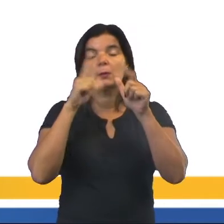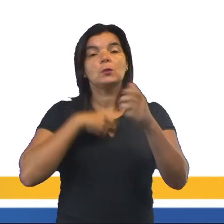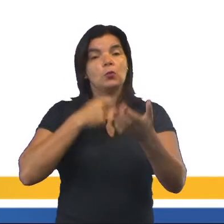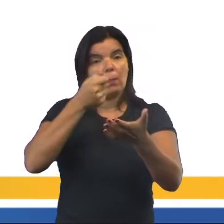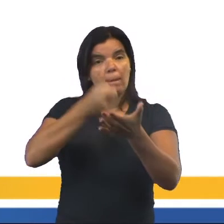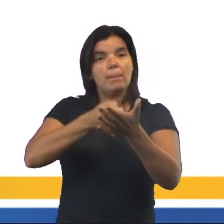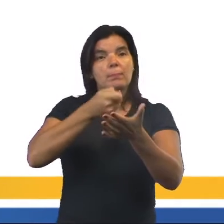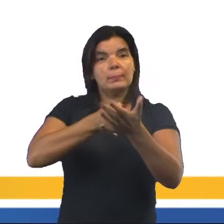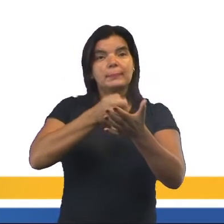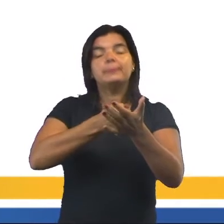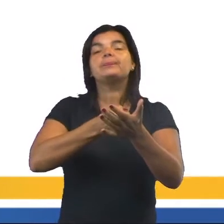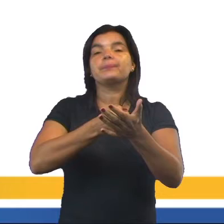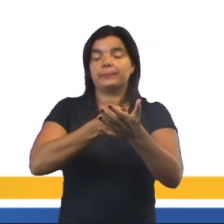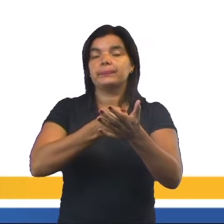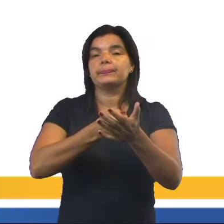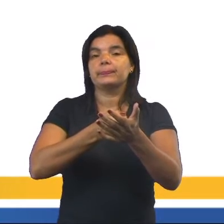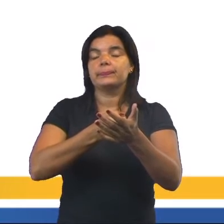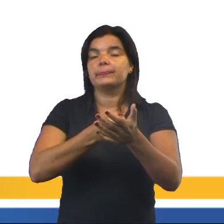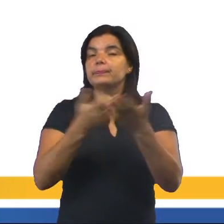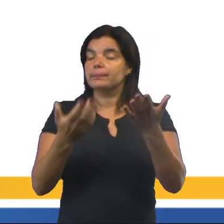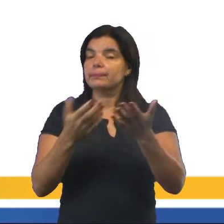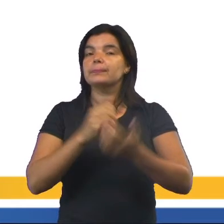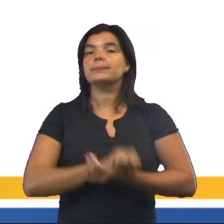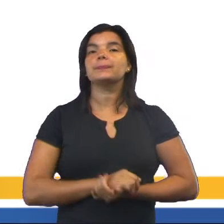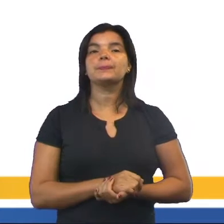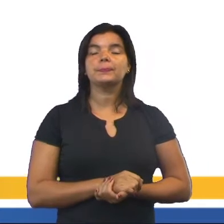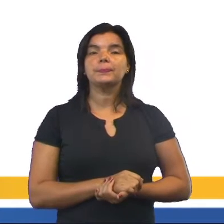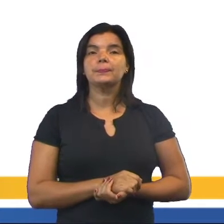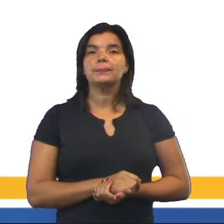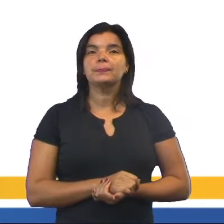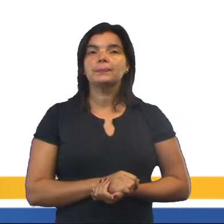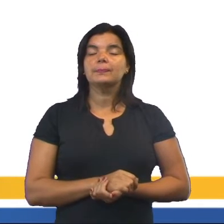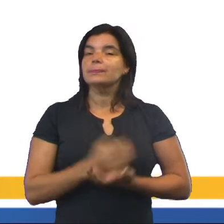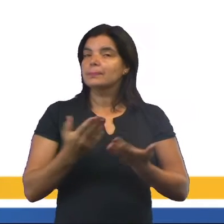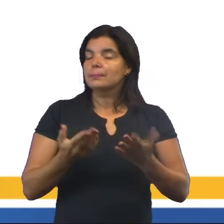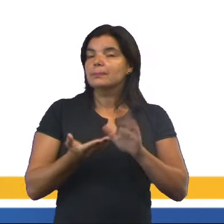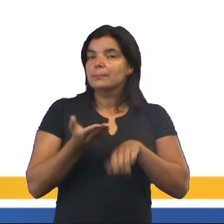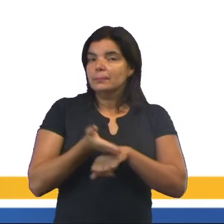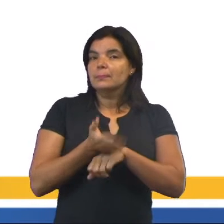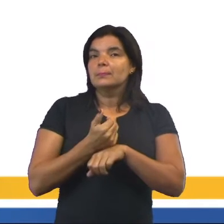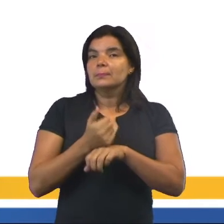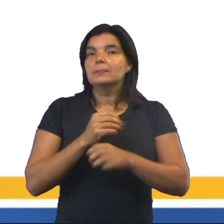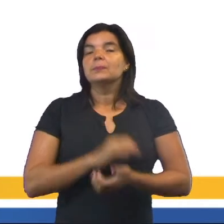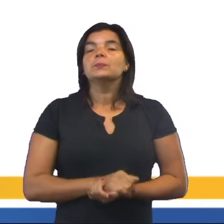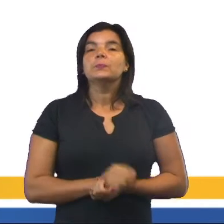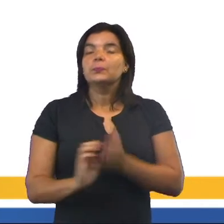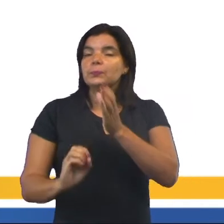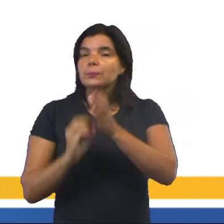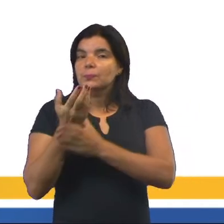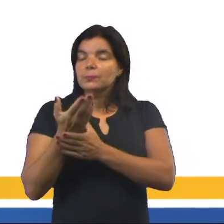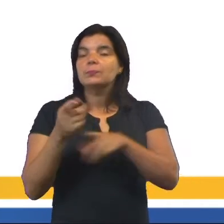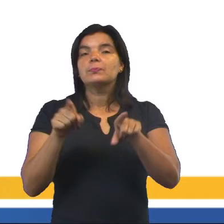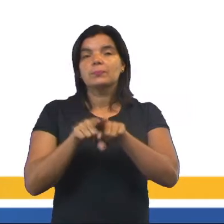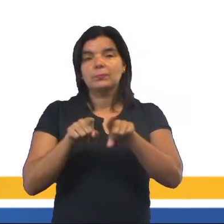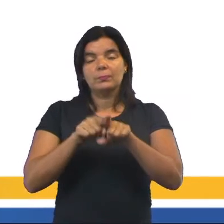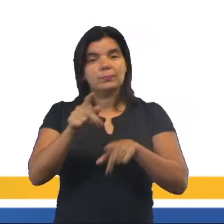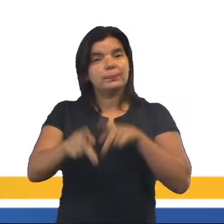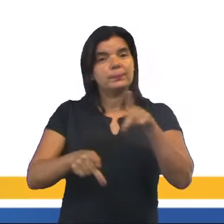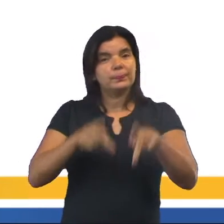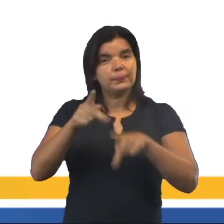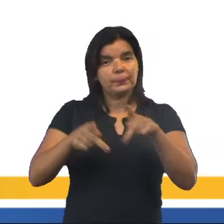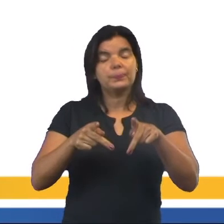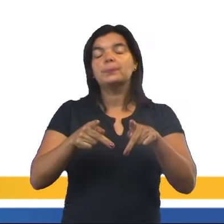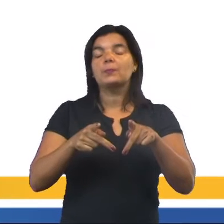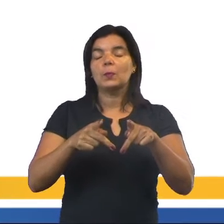pago ele para isso, né, para acordar. Então, antes da criação e da popularização